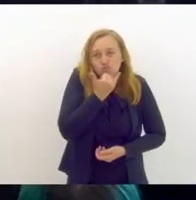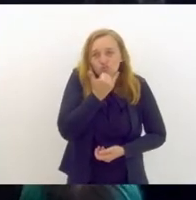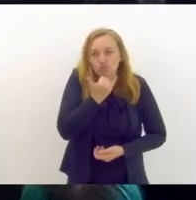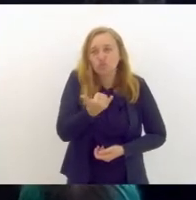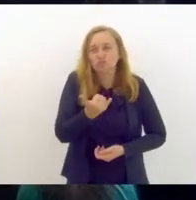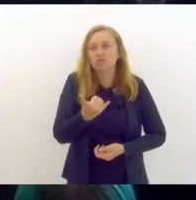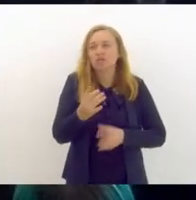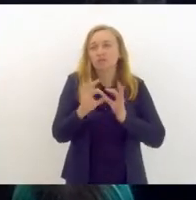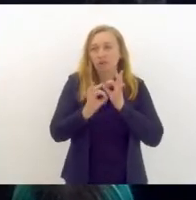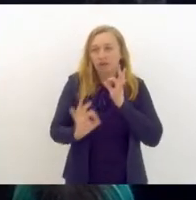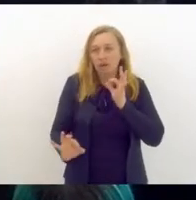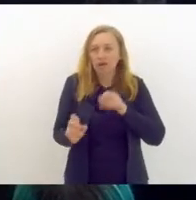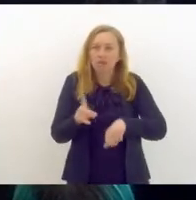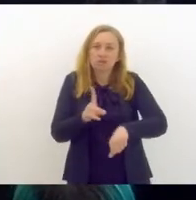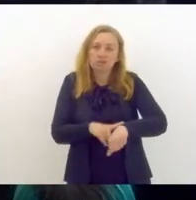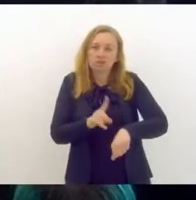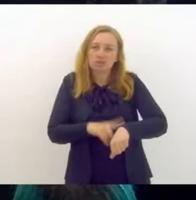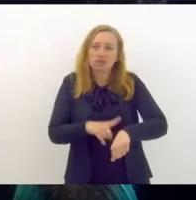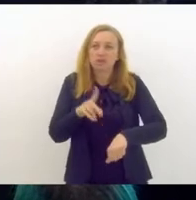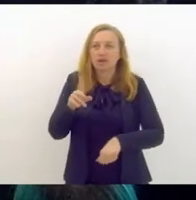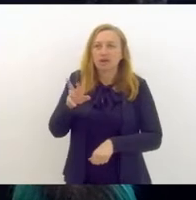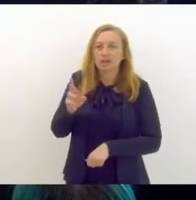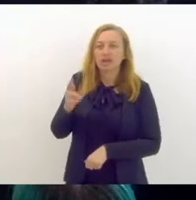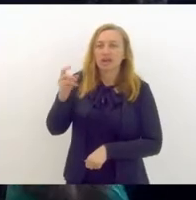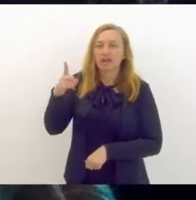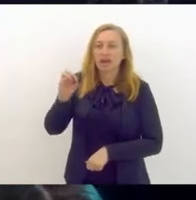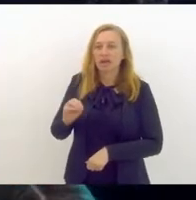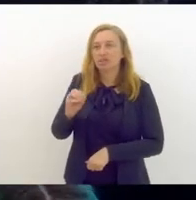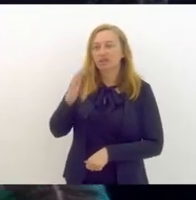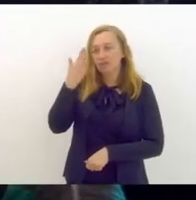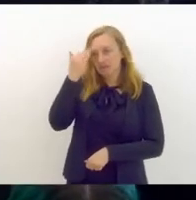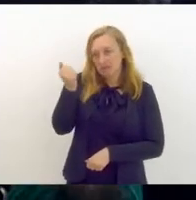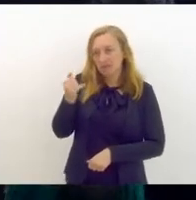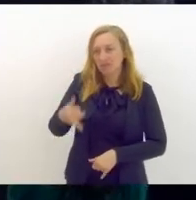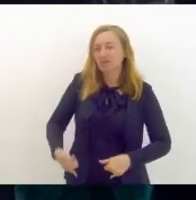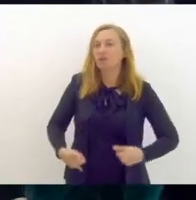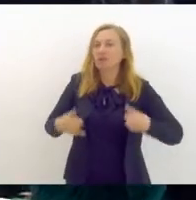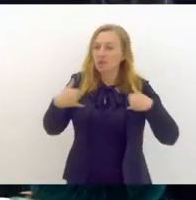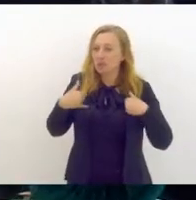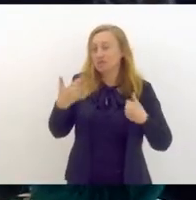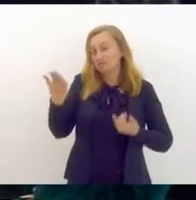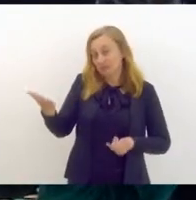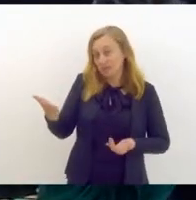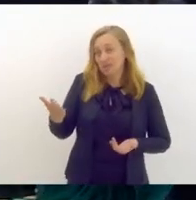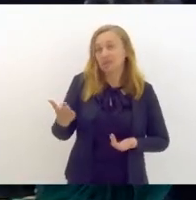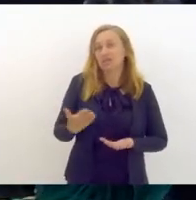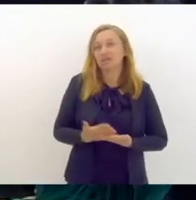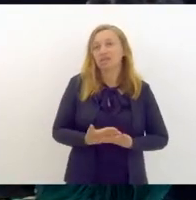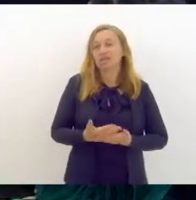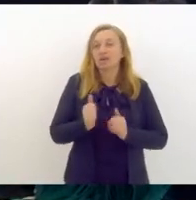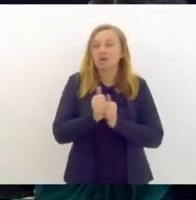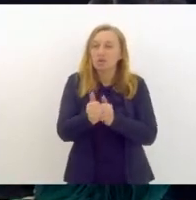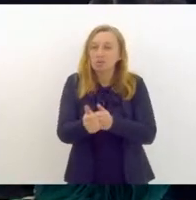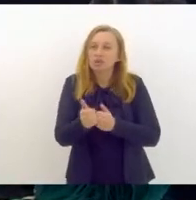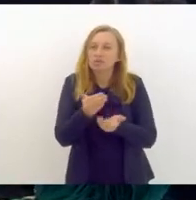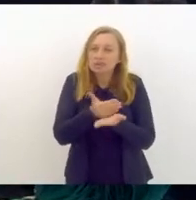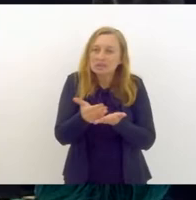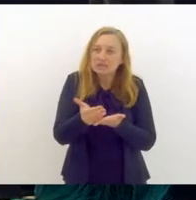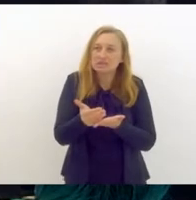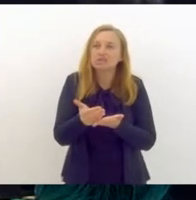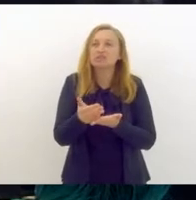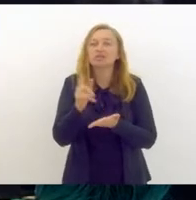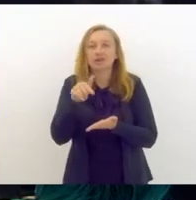gente se prolongar no tempo. Ricardo, eu sei que eu sou seu filho e eu tenho muito orgulho de... Mas você acompanhou desde o início.